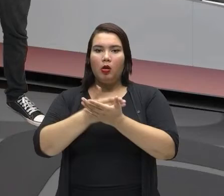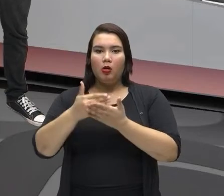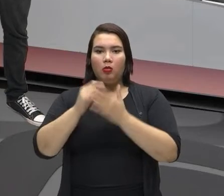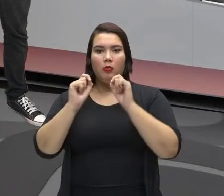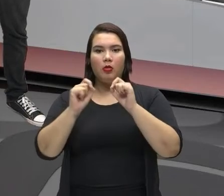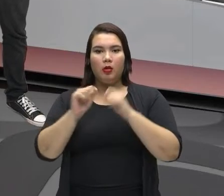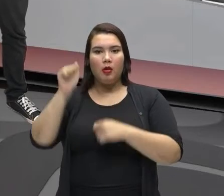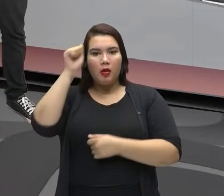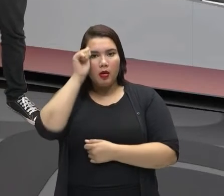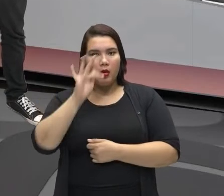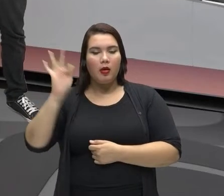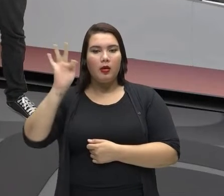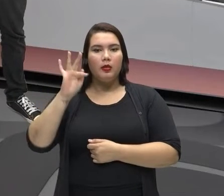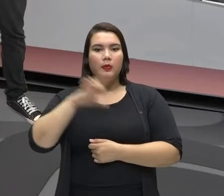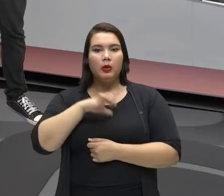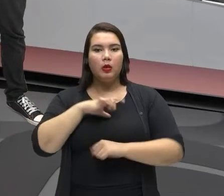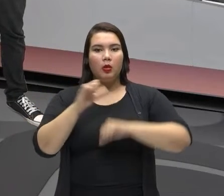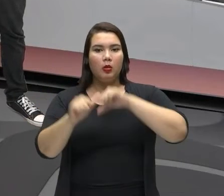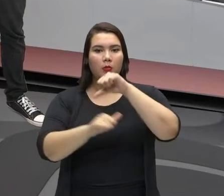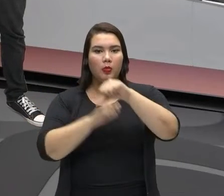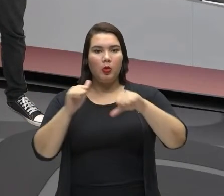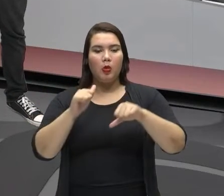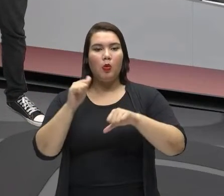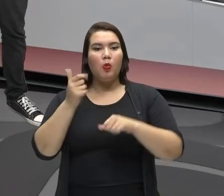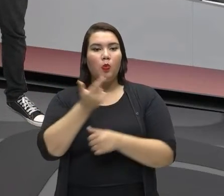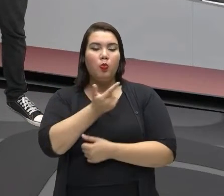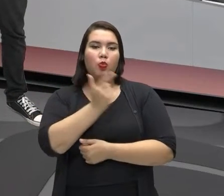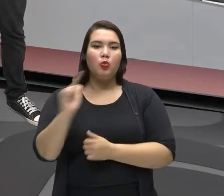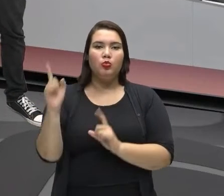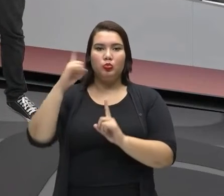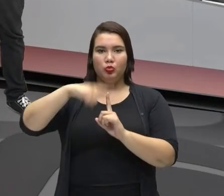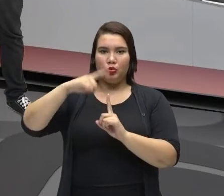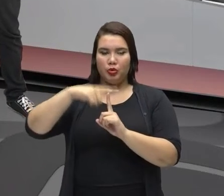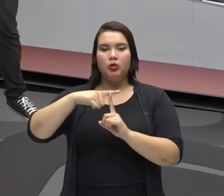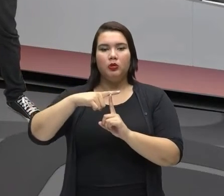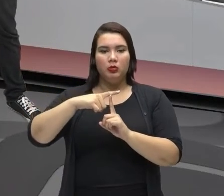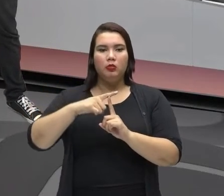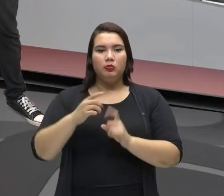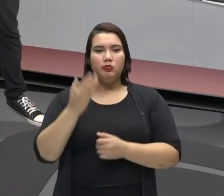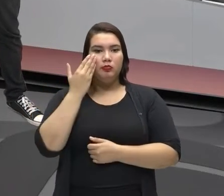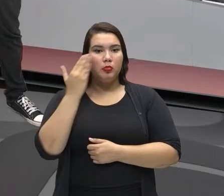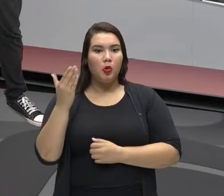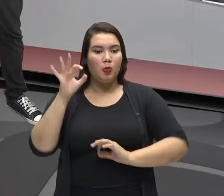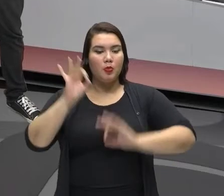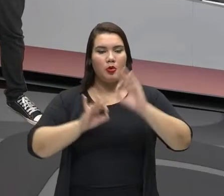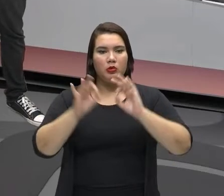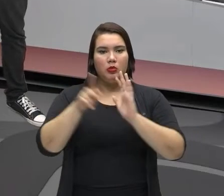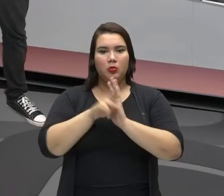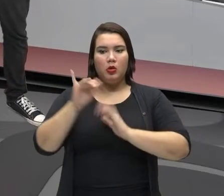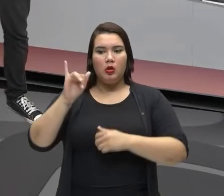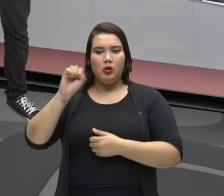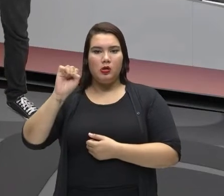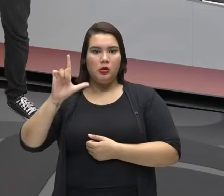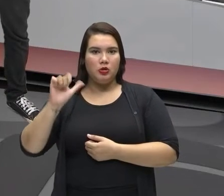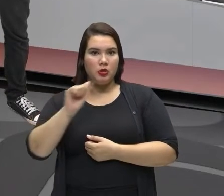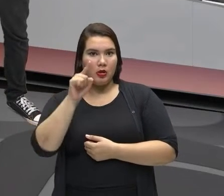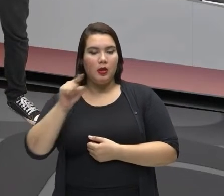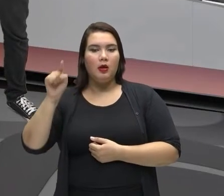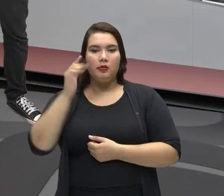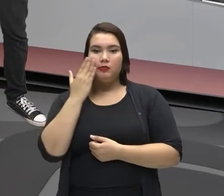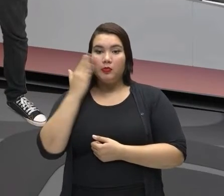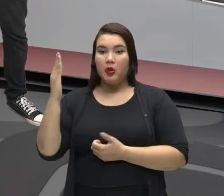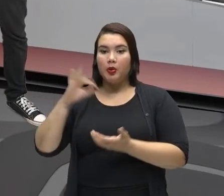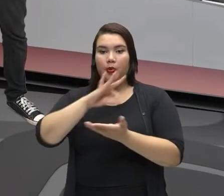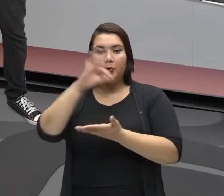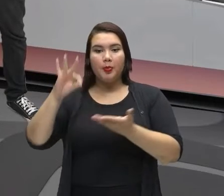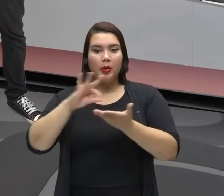tornasse uma África islâmica, tá? Esse processo de islamização do continente africano. A gente pode ver aqui no